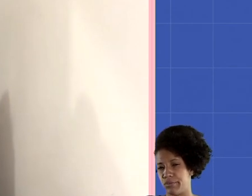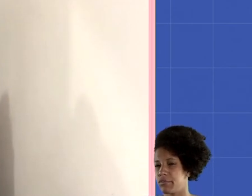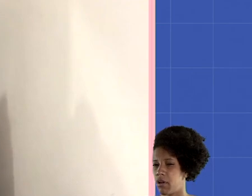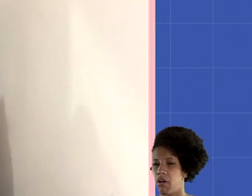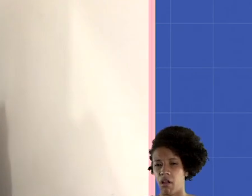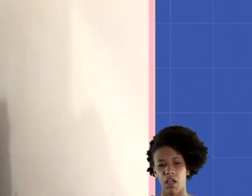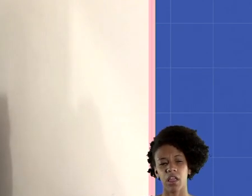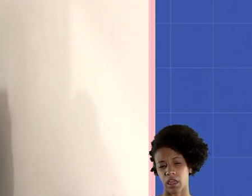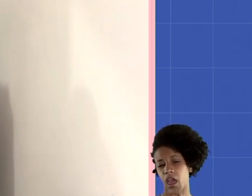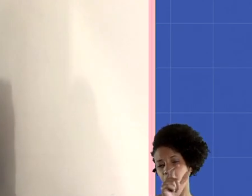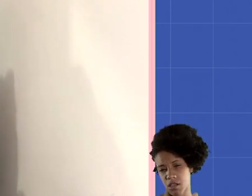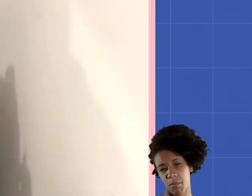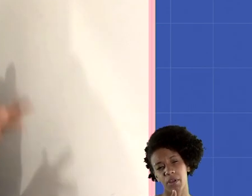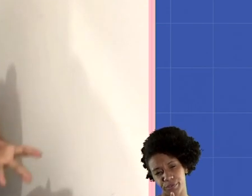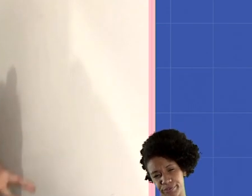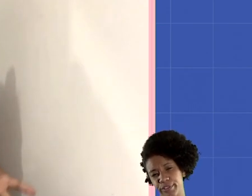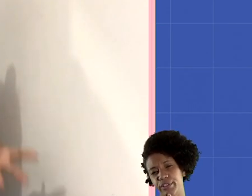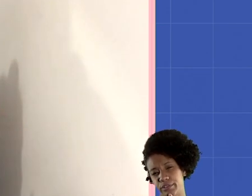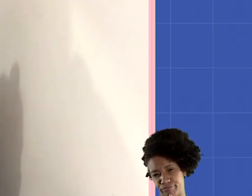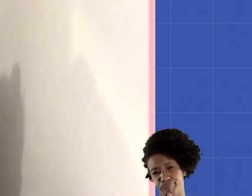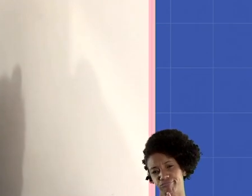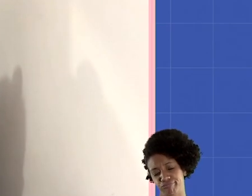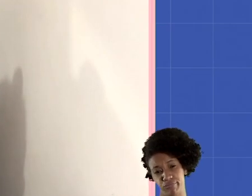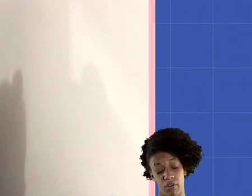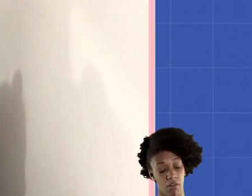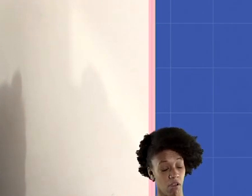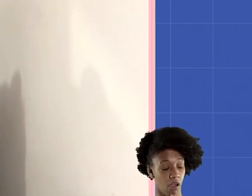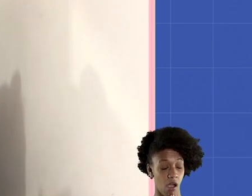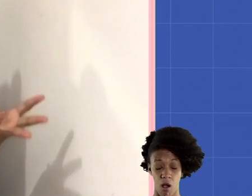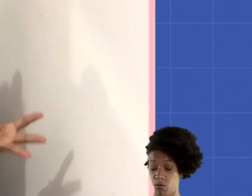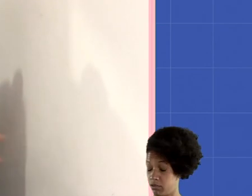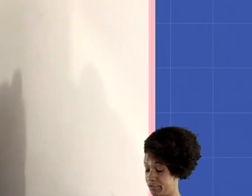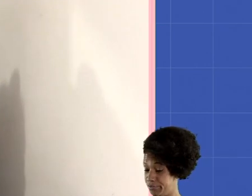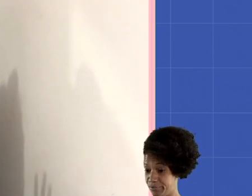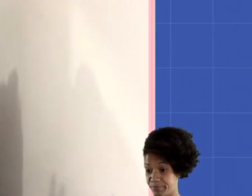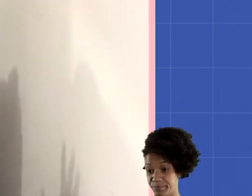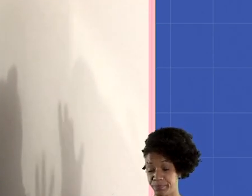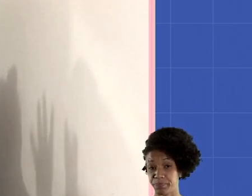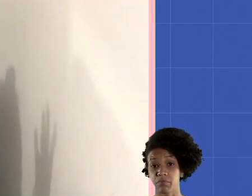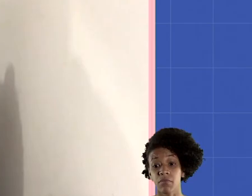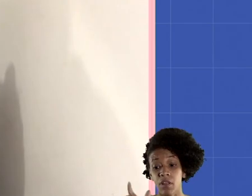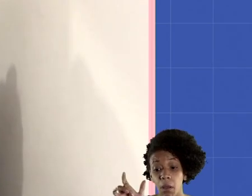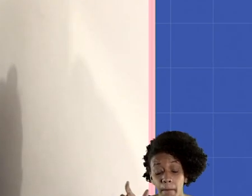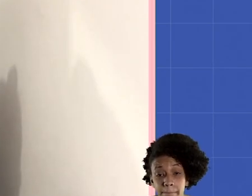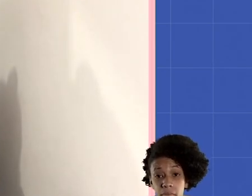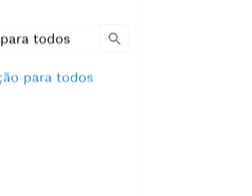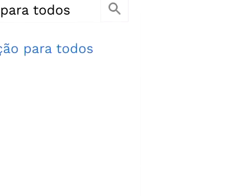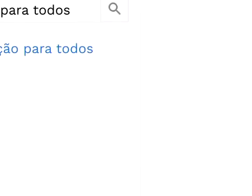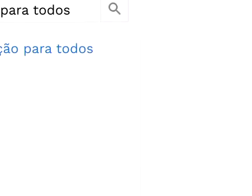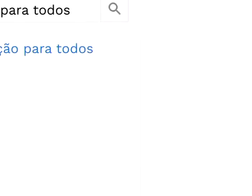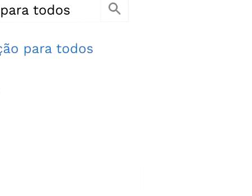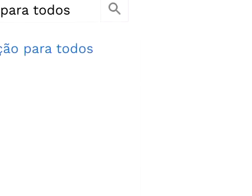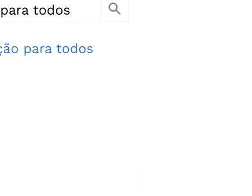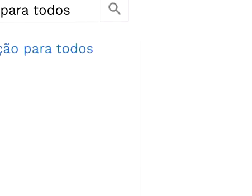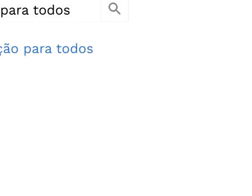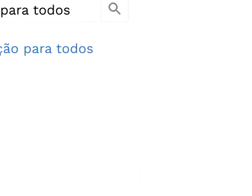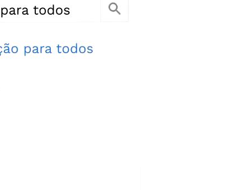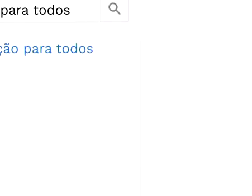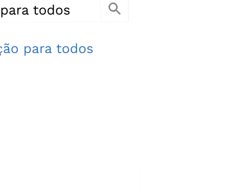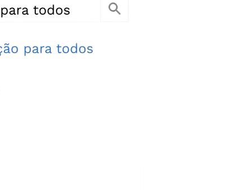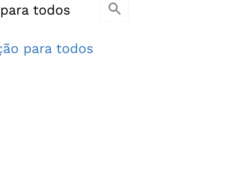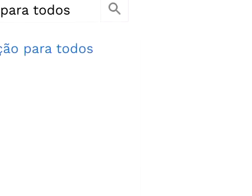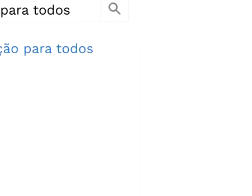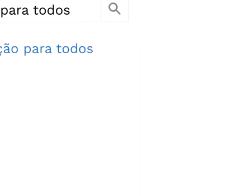outras, falando mal, tipo, que não agrada às outras pessoas. Coisas horríveis. Como